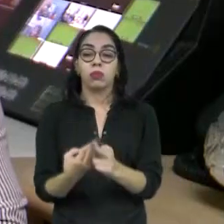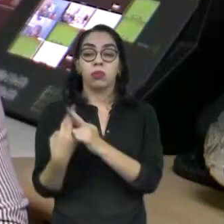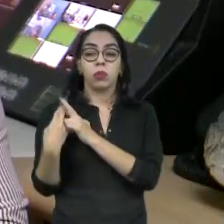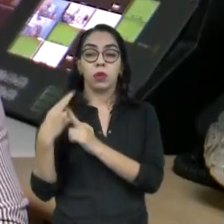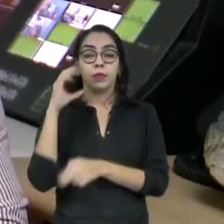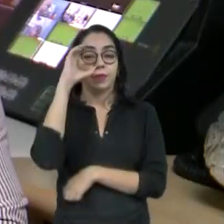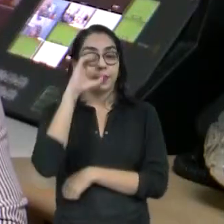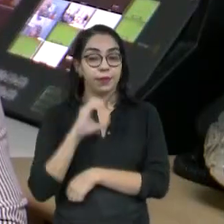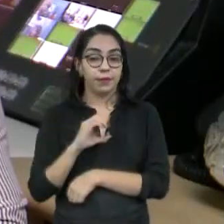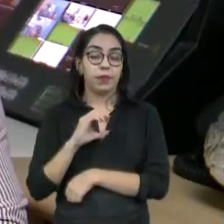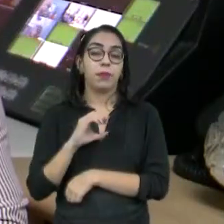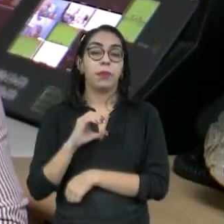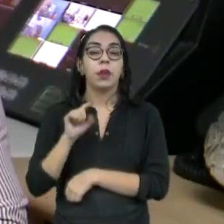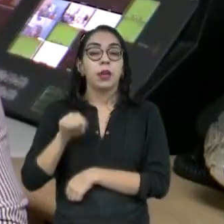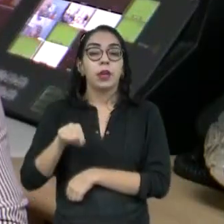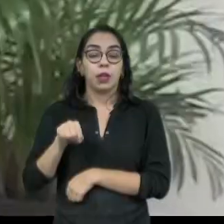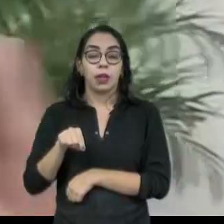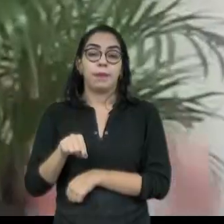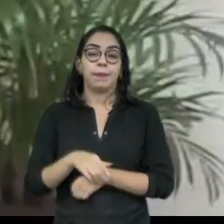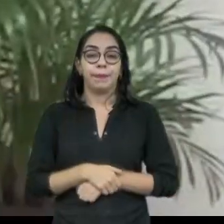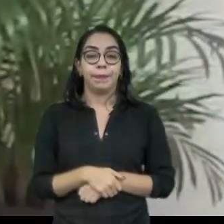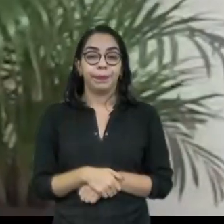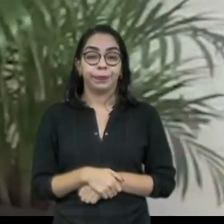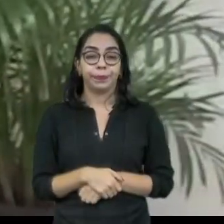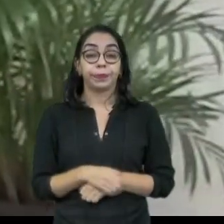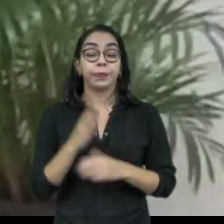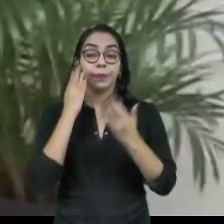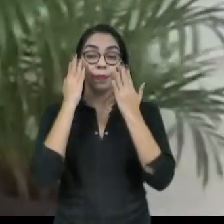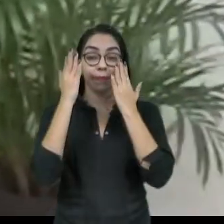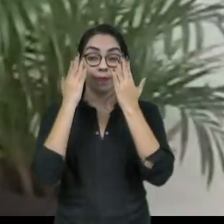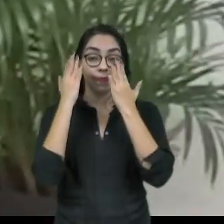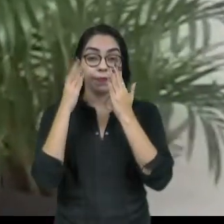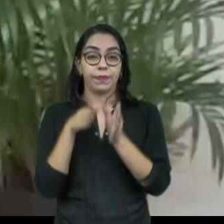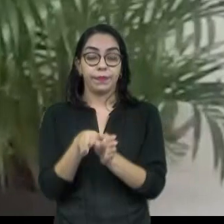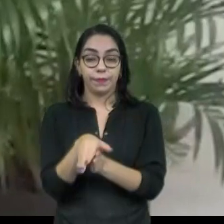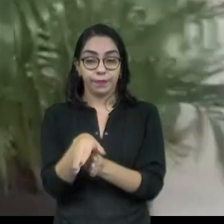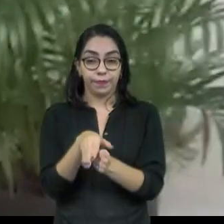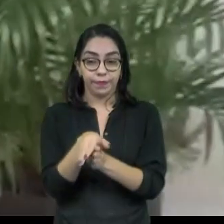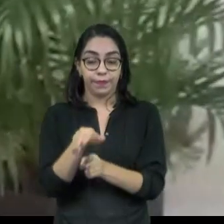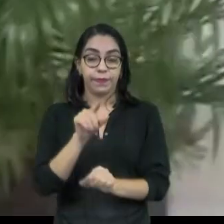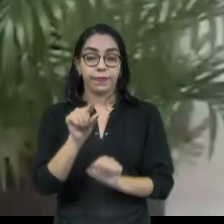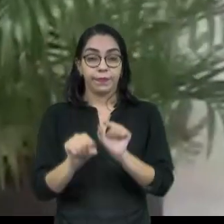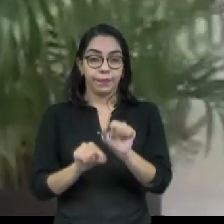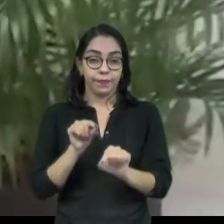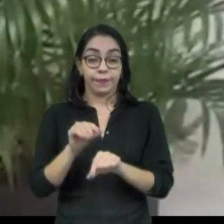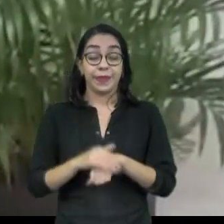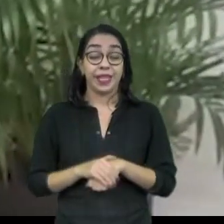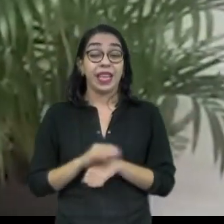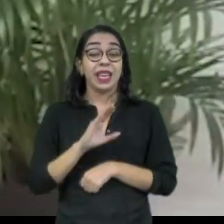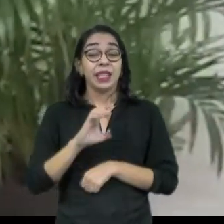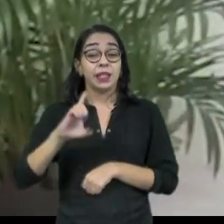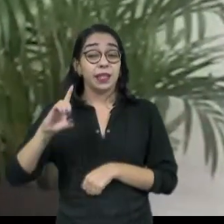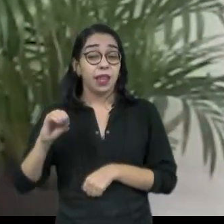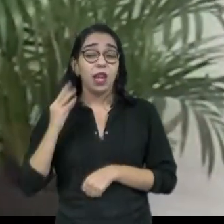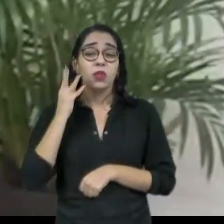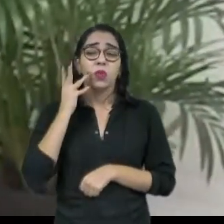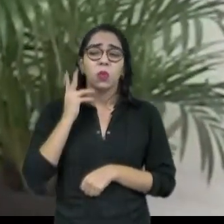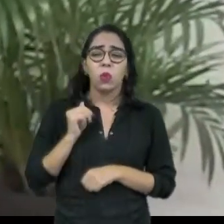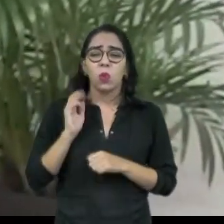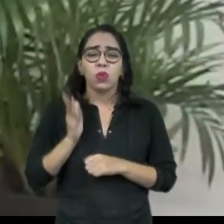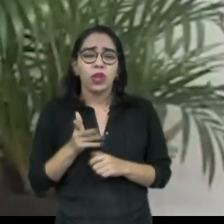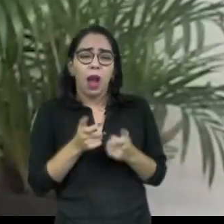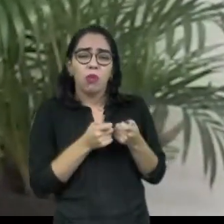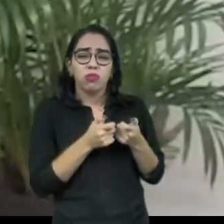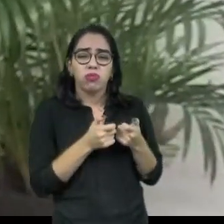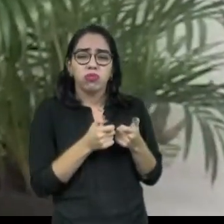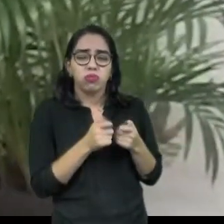envolvendo danos morais e até mesmo materiais este psicólogo orienta que a alta exposição precoce pode trazer problemas na